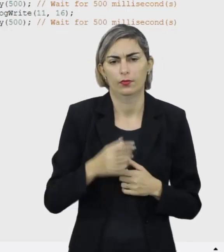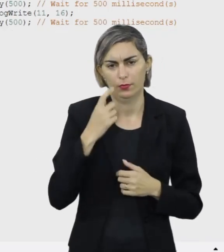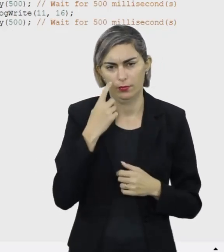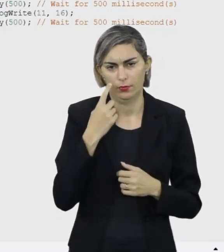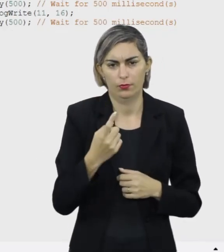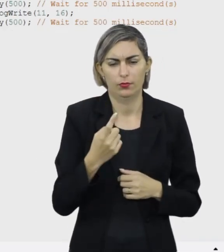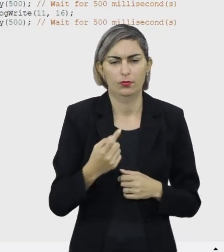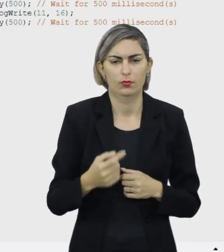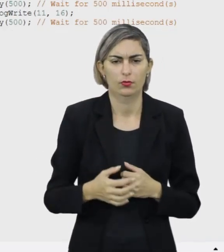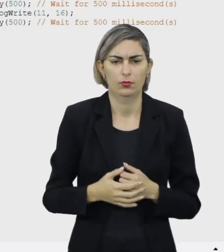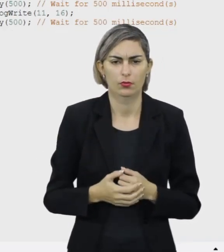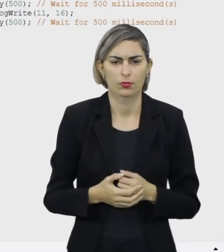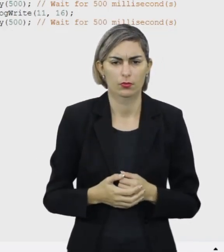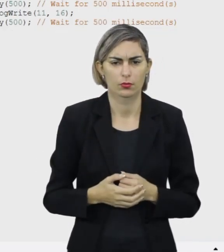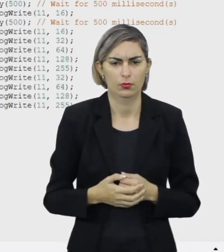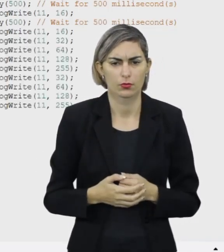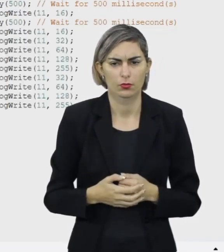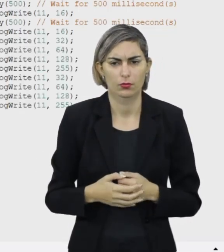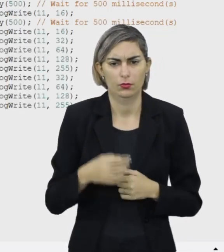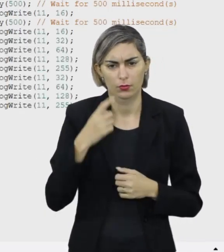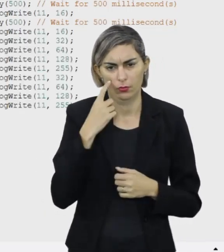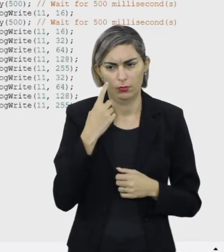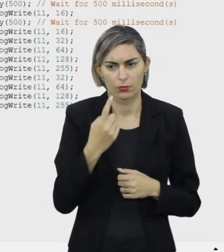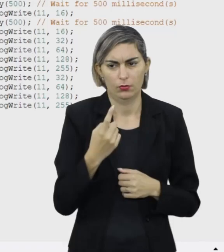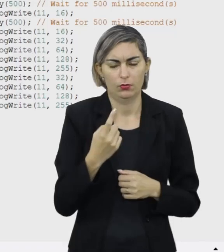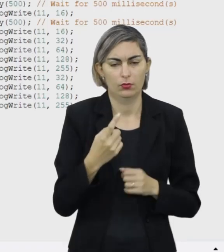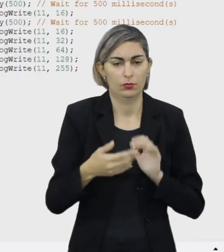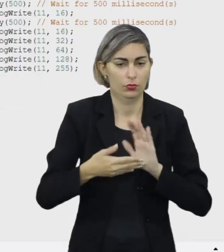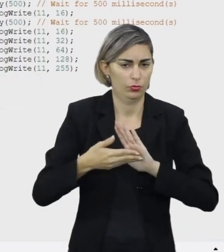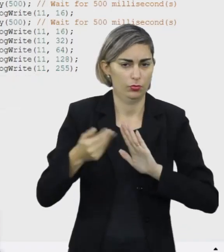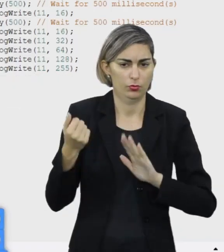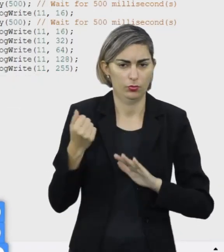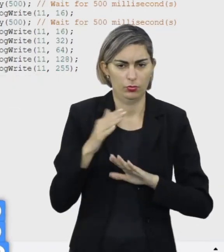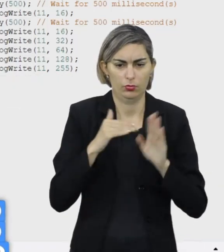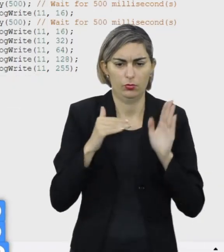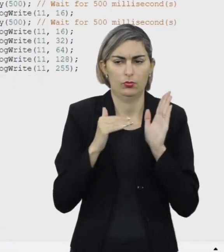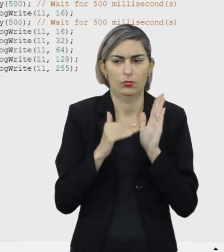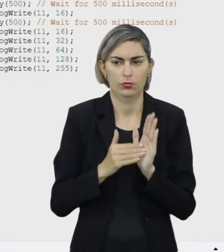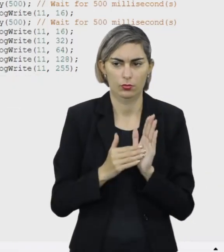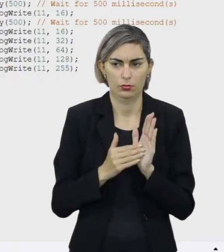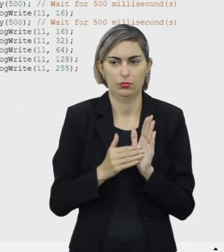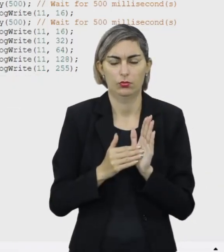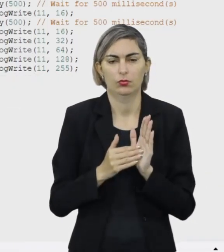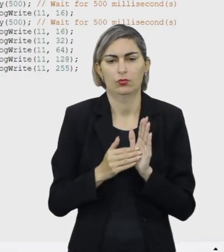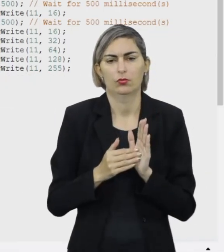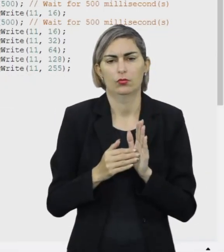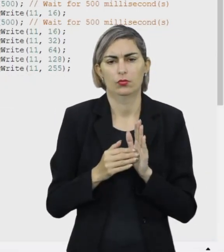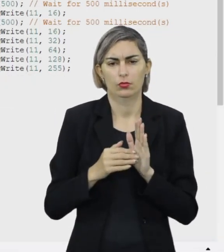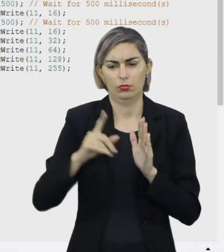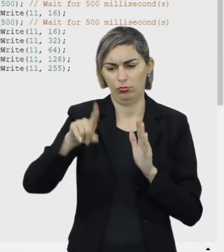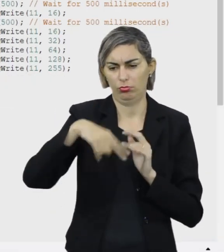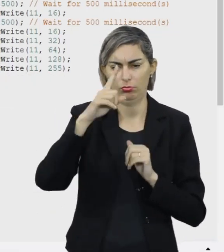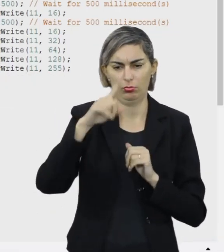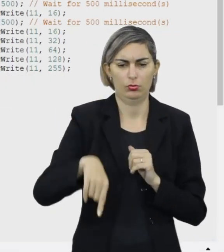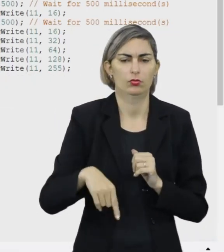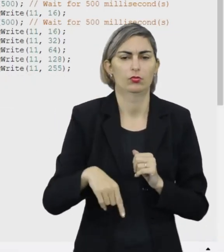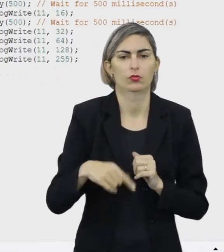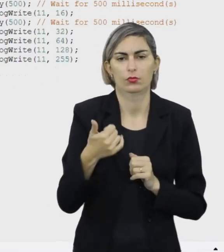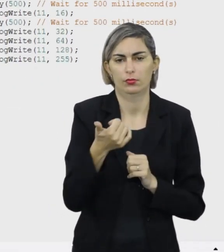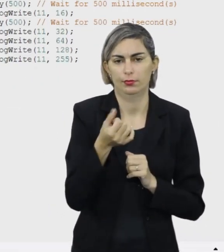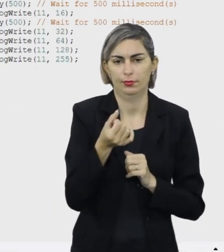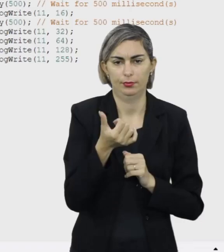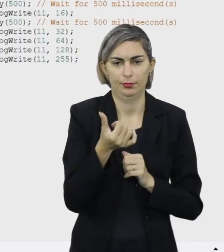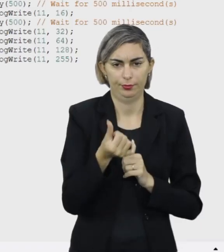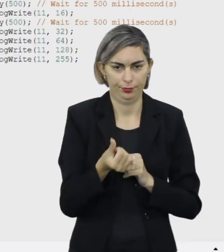consigo, então vou fazer o seguinte, vou tirar isso aqui tudinho, eu vou excluir esse 16, deixa eu ver se eu